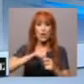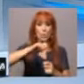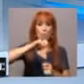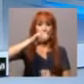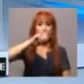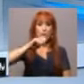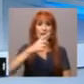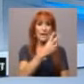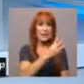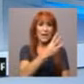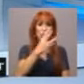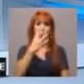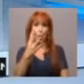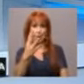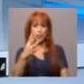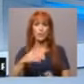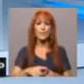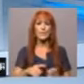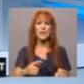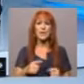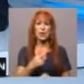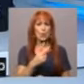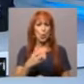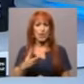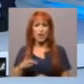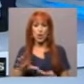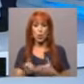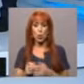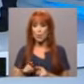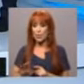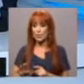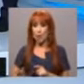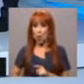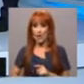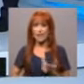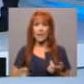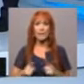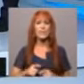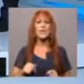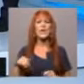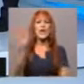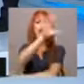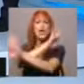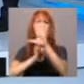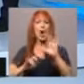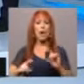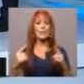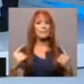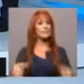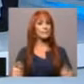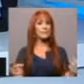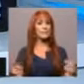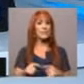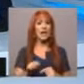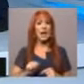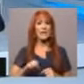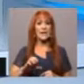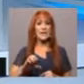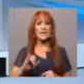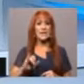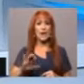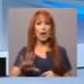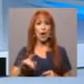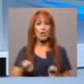com 3 a 4 metros, sendo 2 a 3 metros no grupo oriental. Para a restante Europa, temos um anticiclone junto